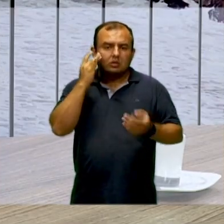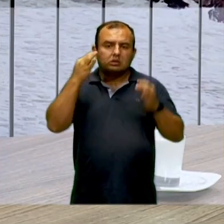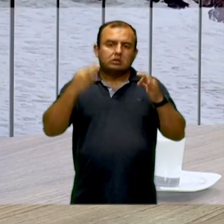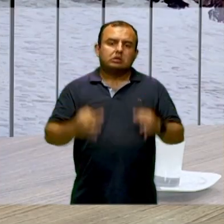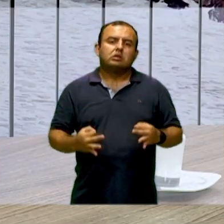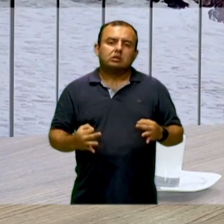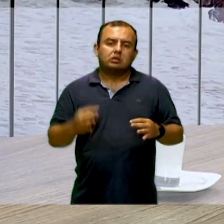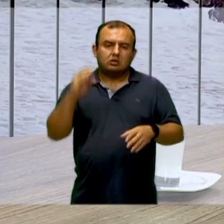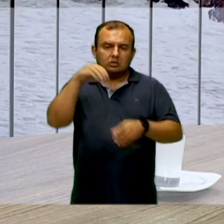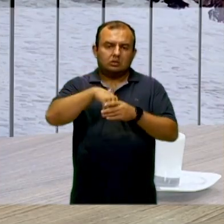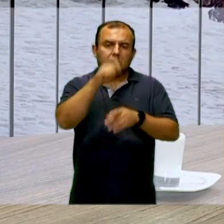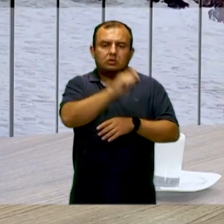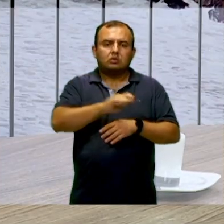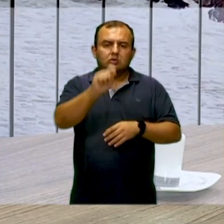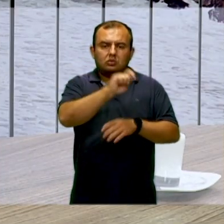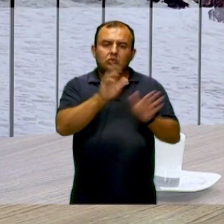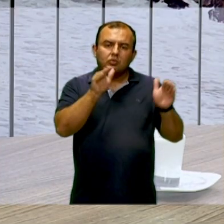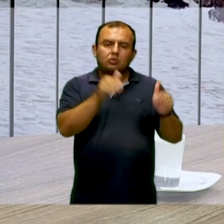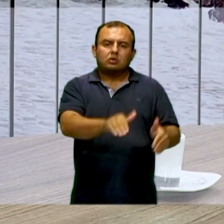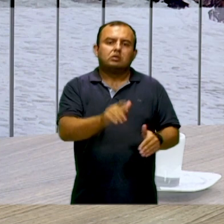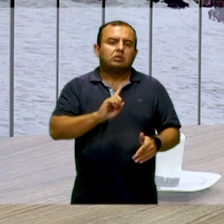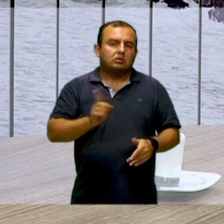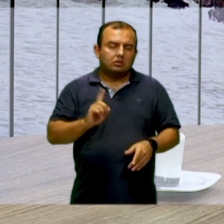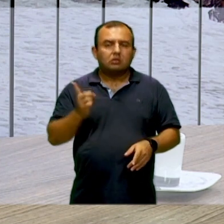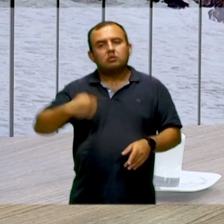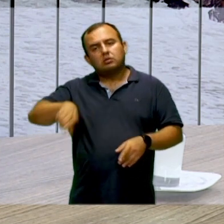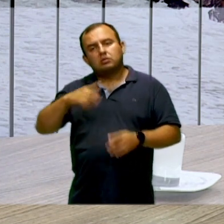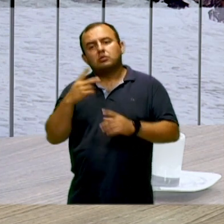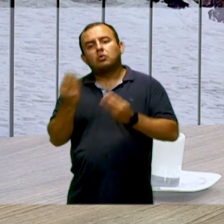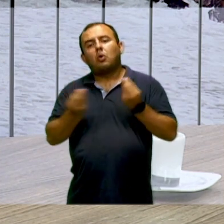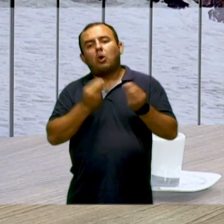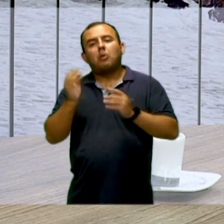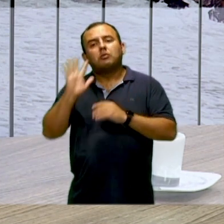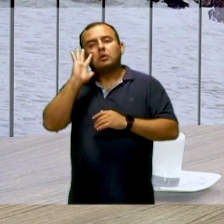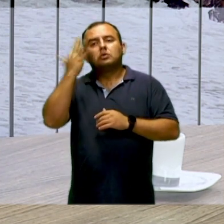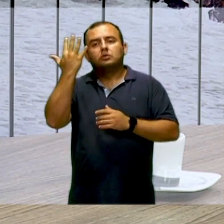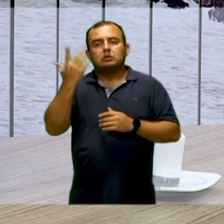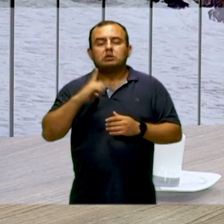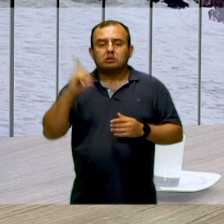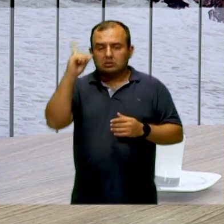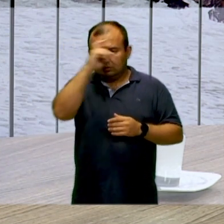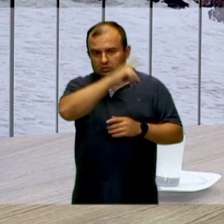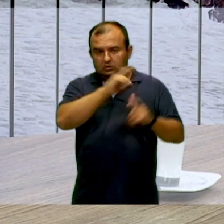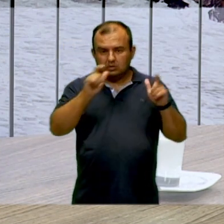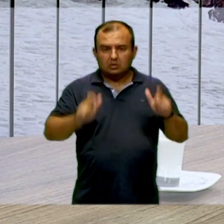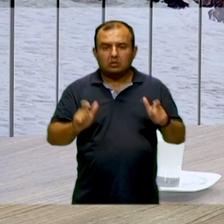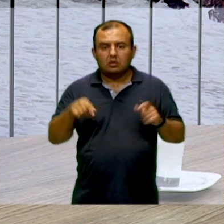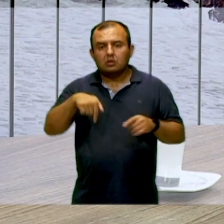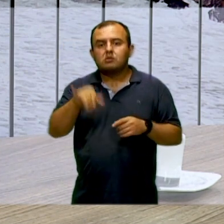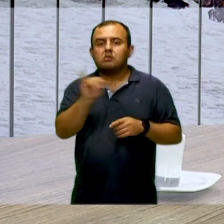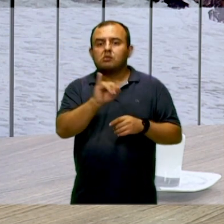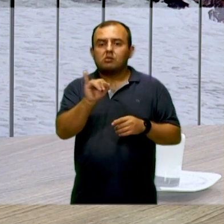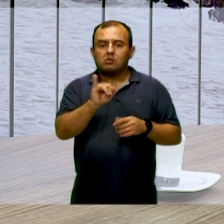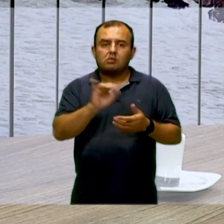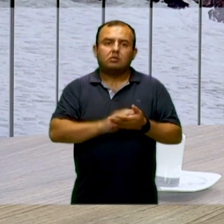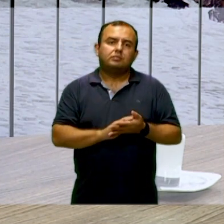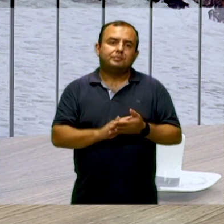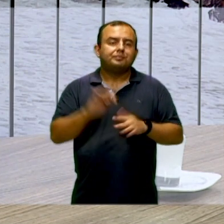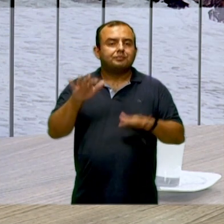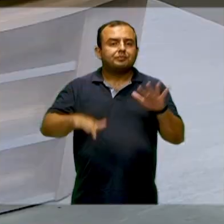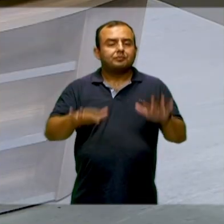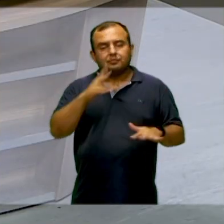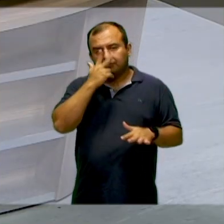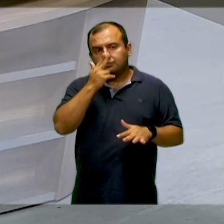estar dentro de associação específica. Daí nós temos que ver como é que nós vamos resolver. Nós temos dificuldade de espaços aqui em Itajaí. Porque às vezes